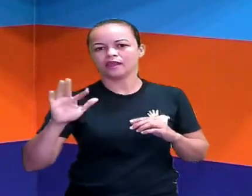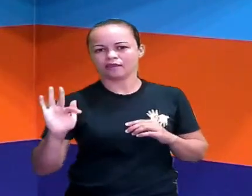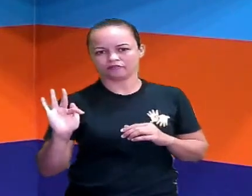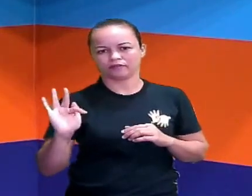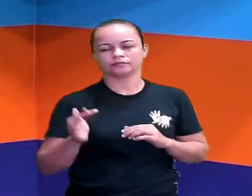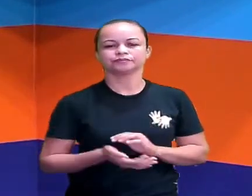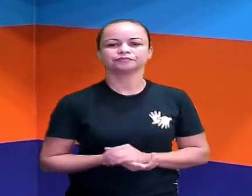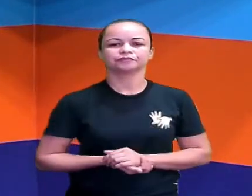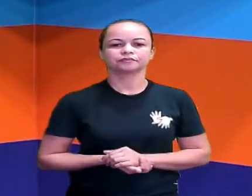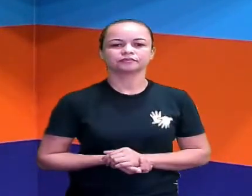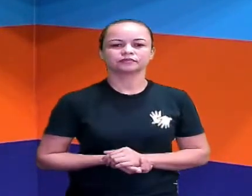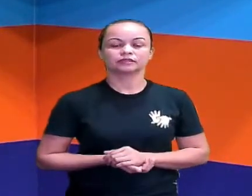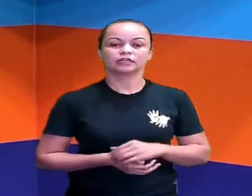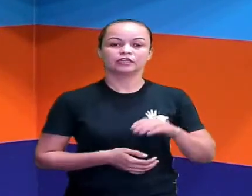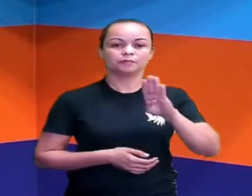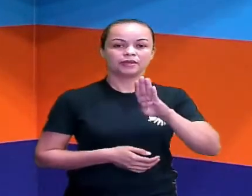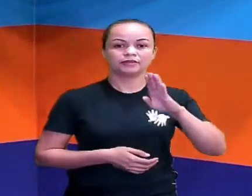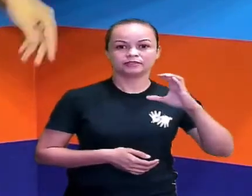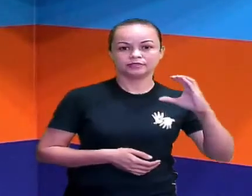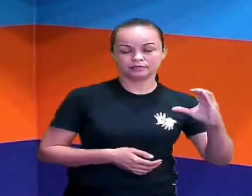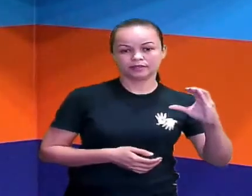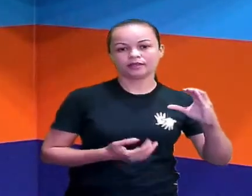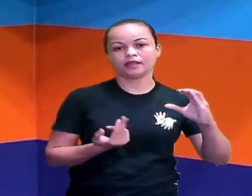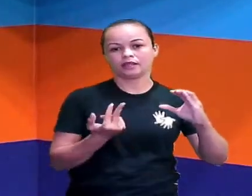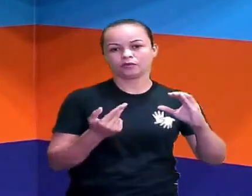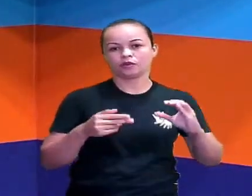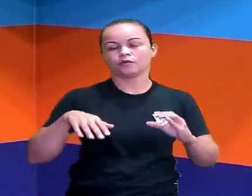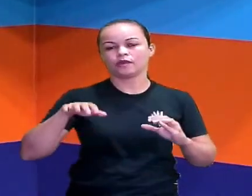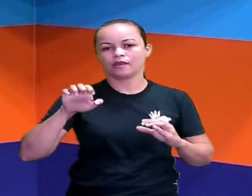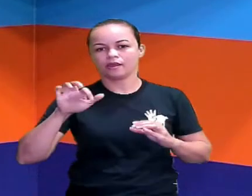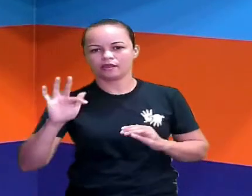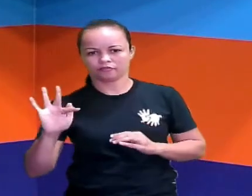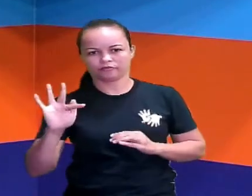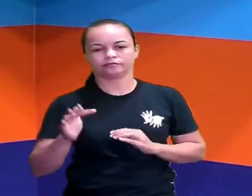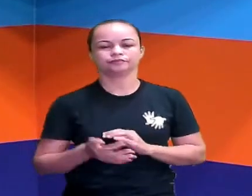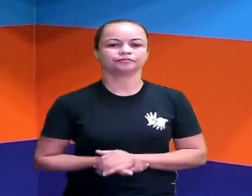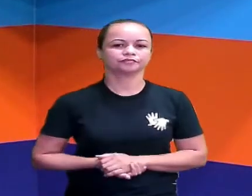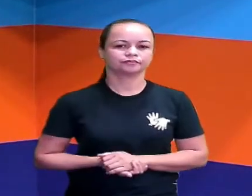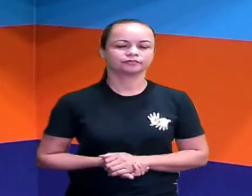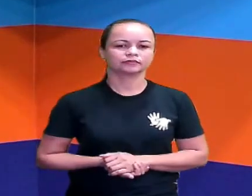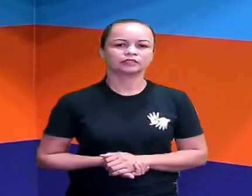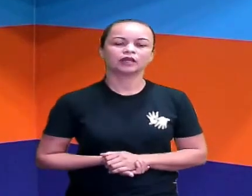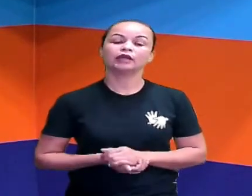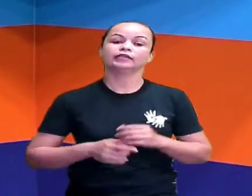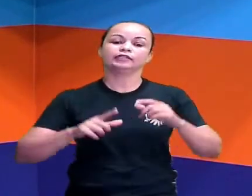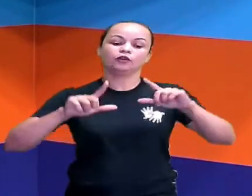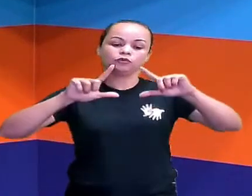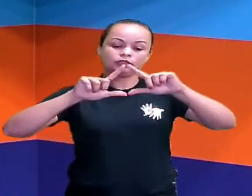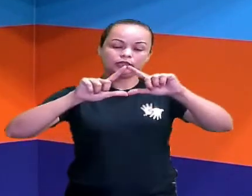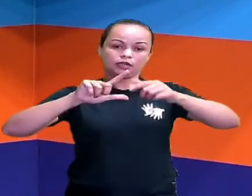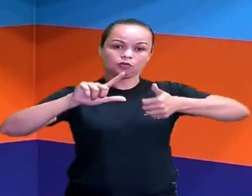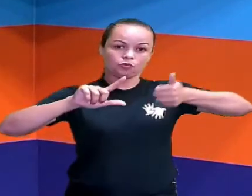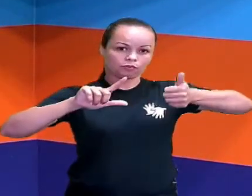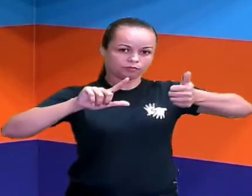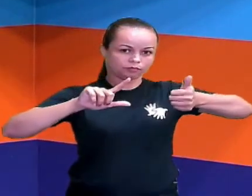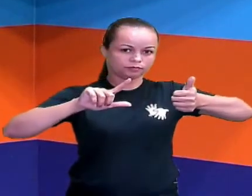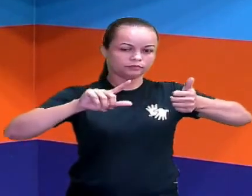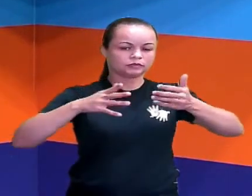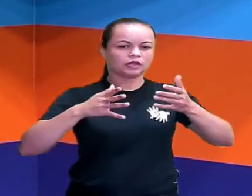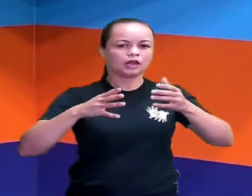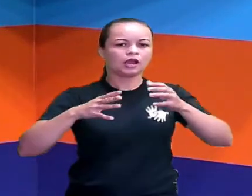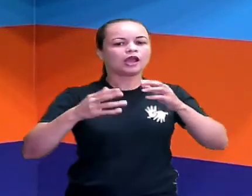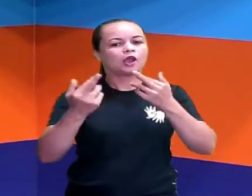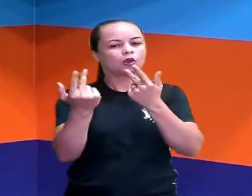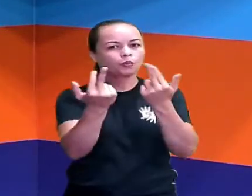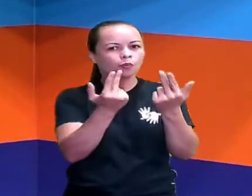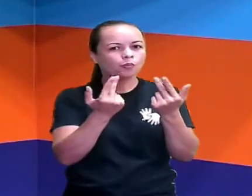DF. E o meu segmento BC é igual a quem? A EF. Ou seja, o meu triângulo 1, ele é congruente ao